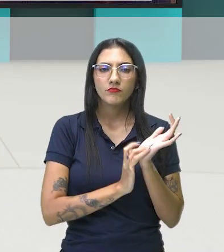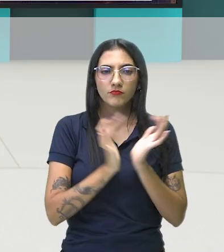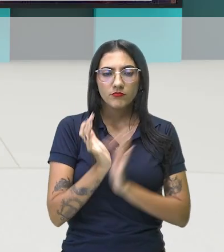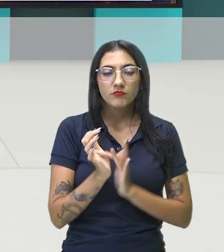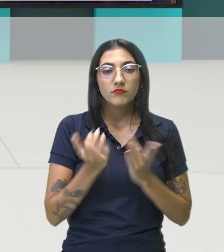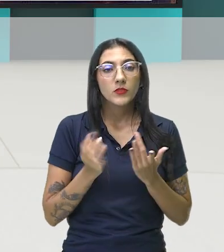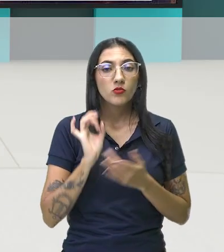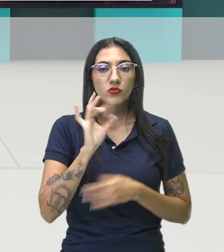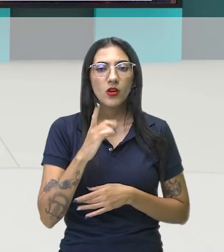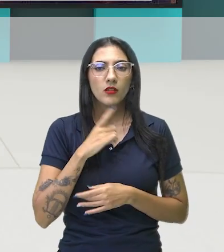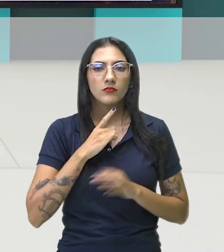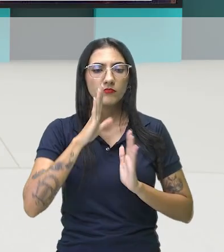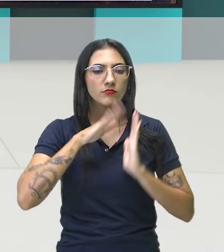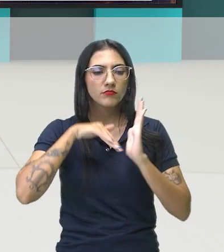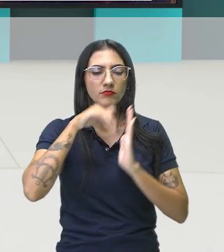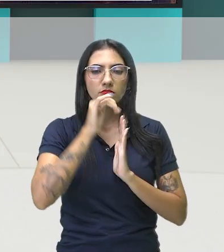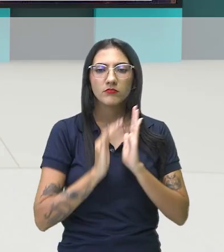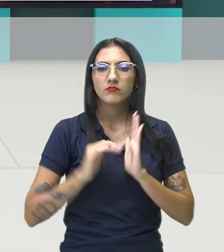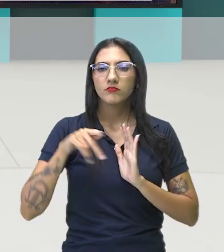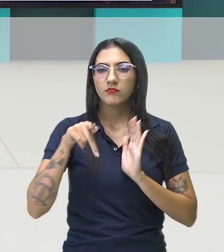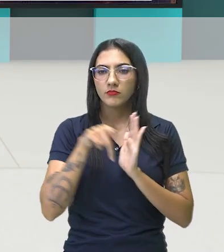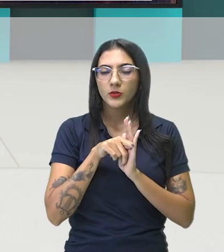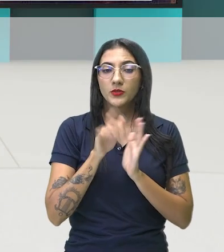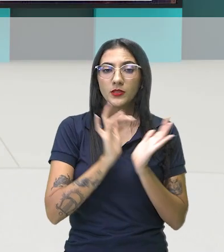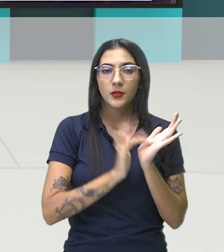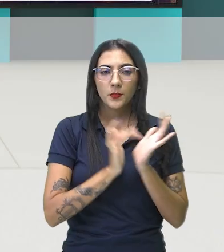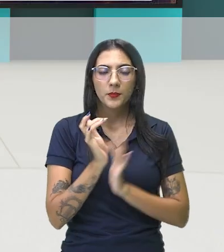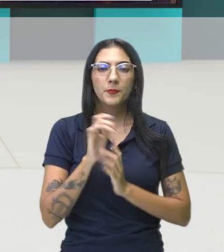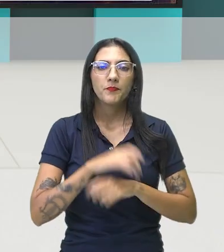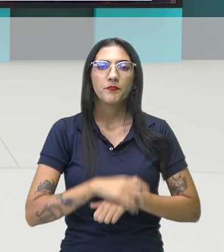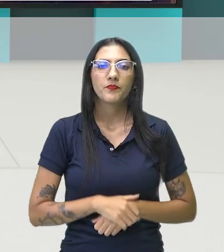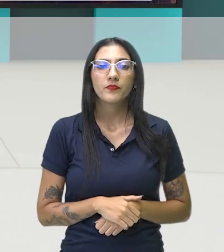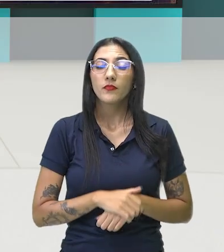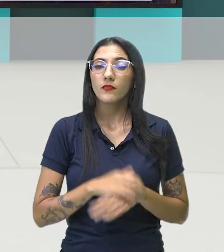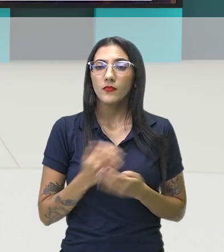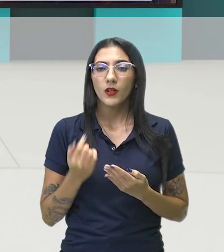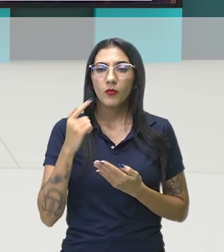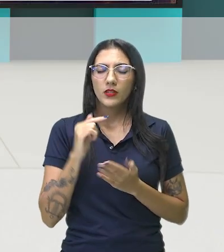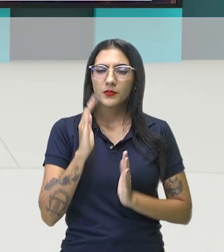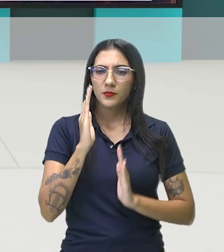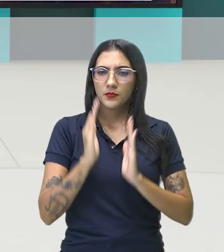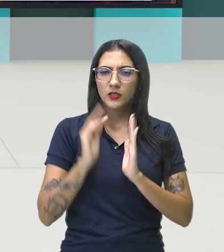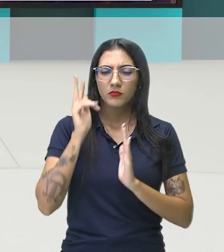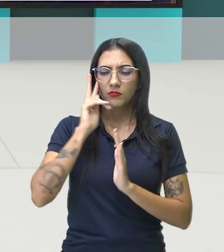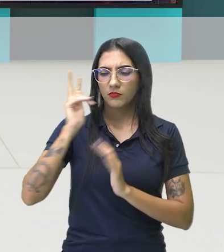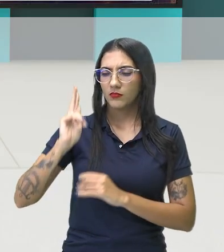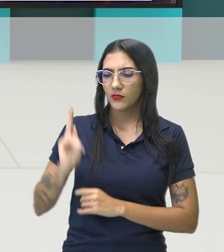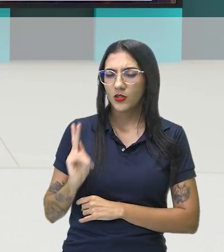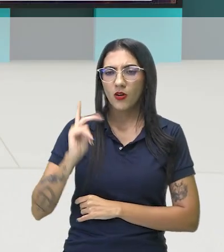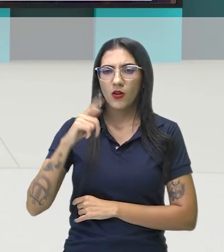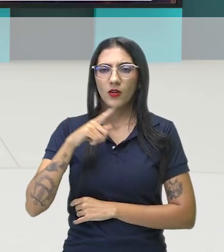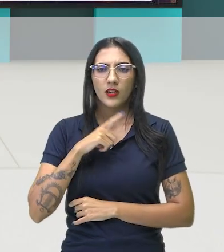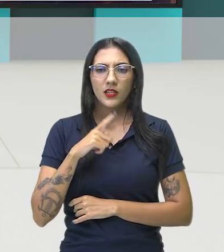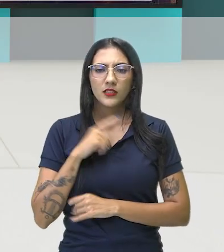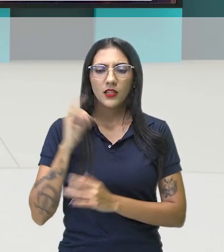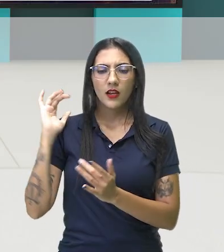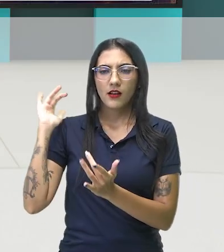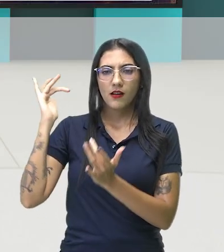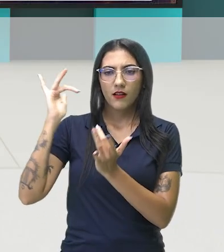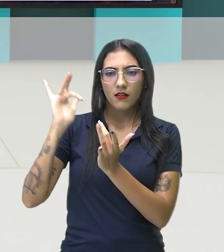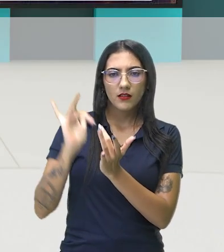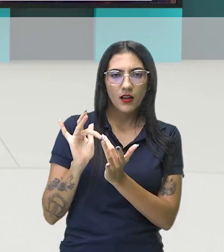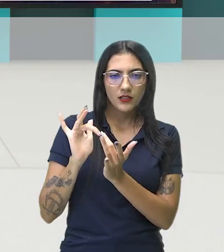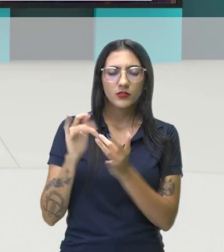ela era pintada passagens da Bíblia. Então, o Renascimento, ele resgata os valores clássicos e